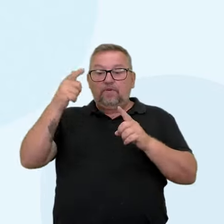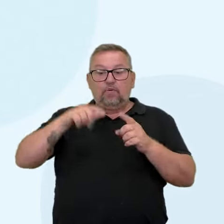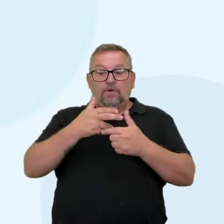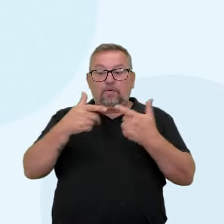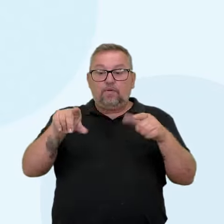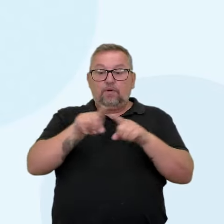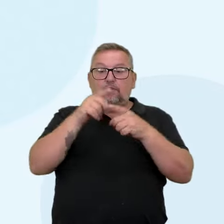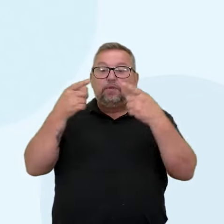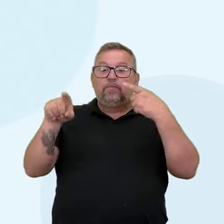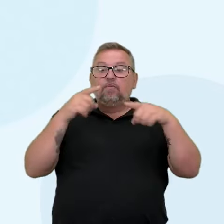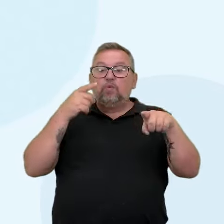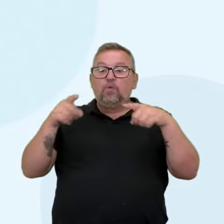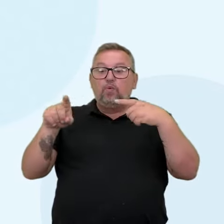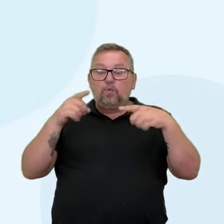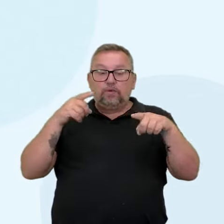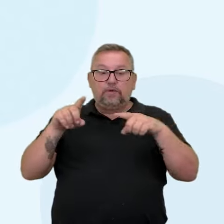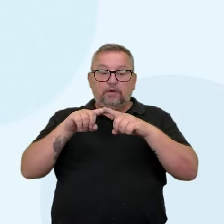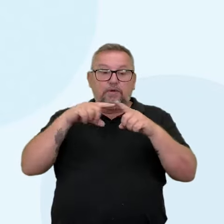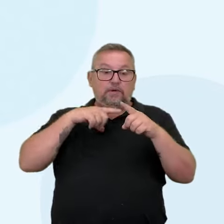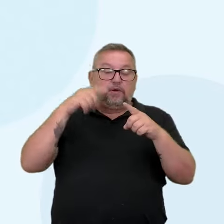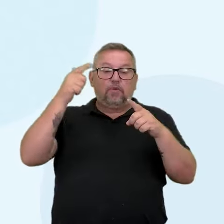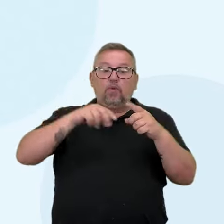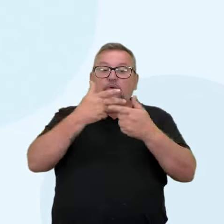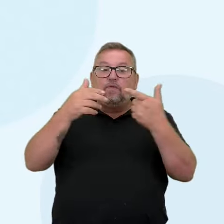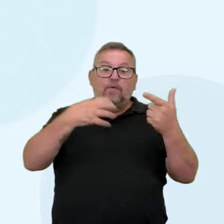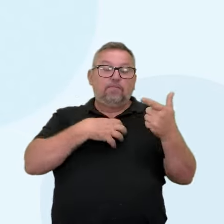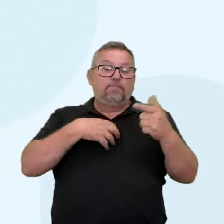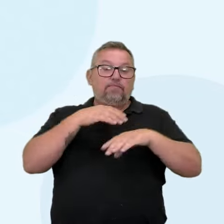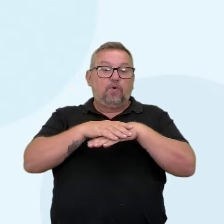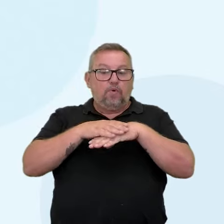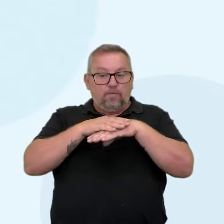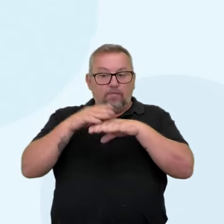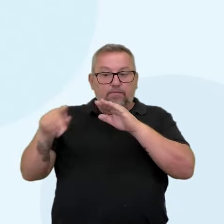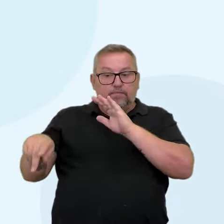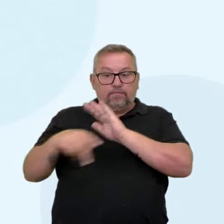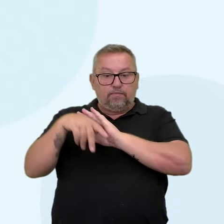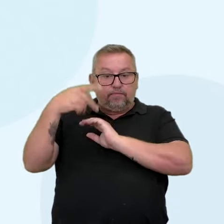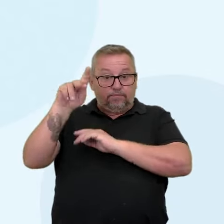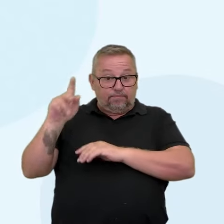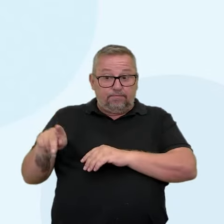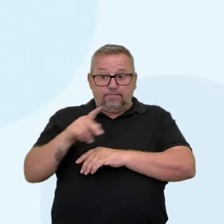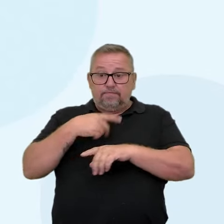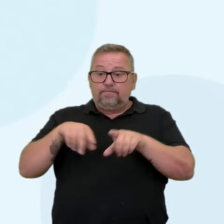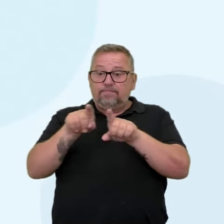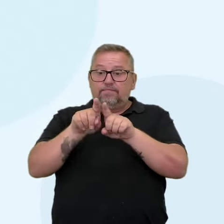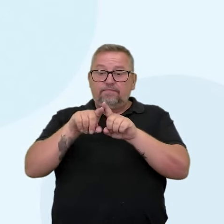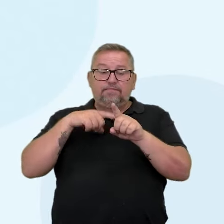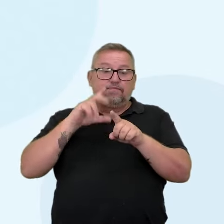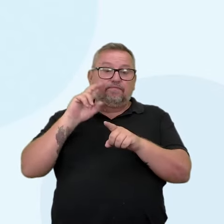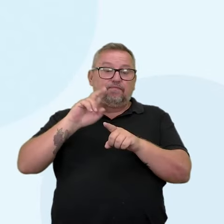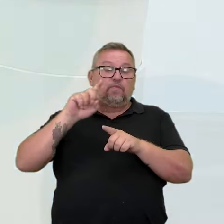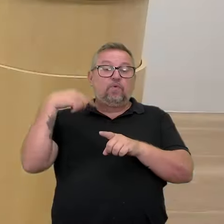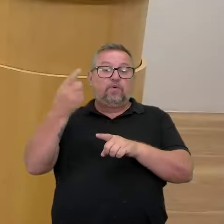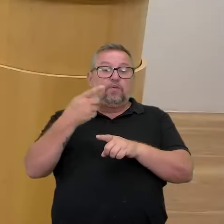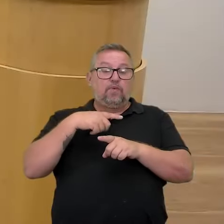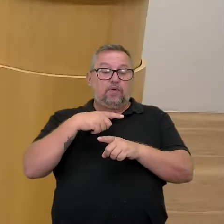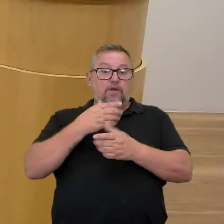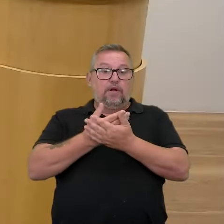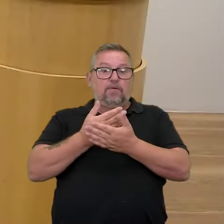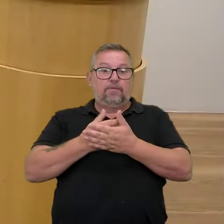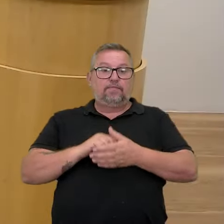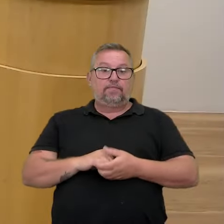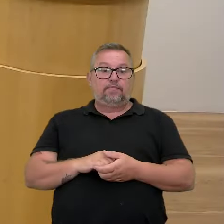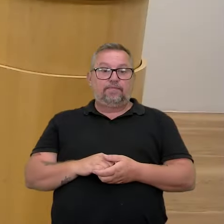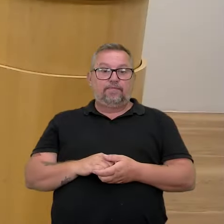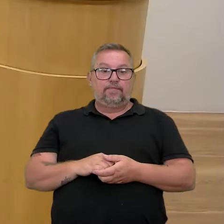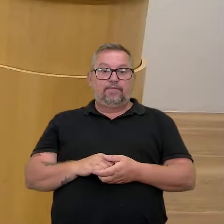foi música, ou seja, existem outras formas, converse com o seu professor, tá bom? Ou tire suas dúvidas daqui a pouco conosco, assim que terminar essa aula, quem